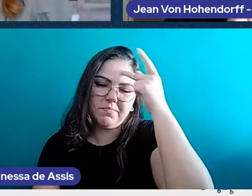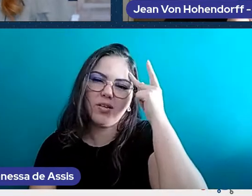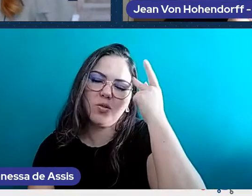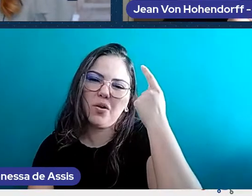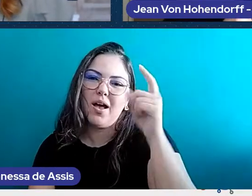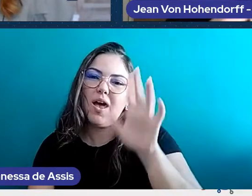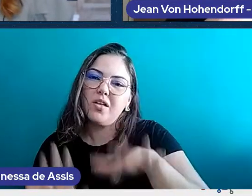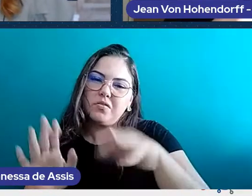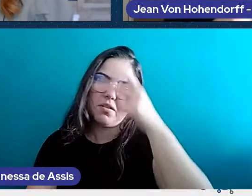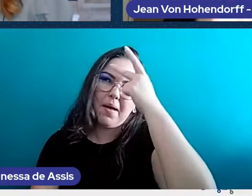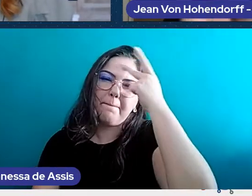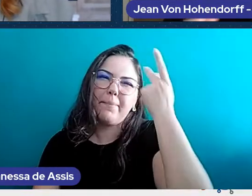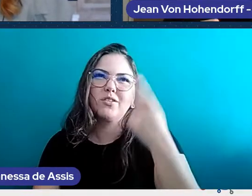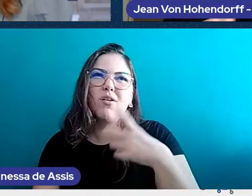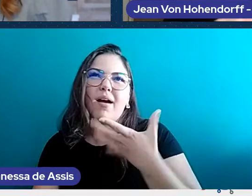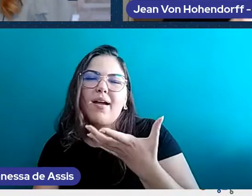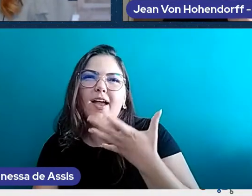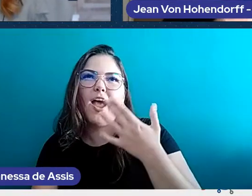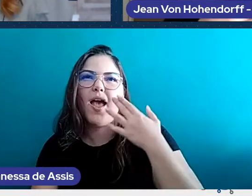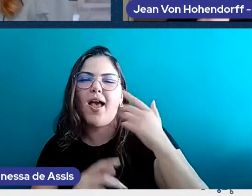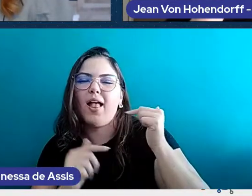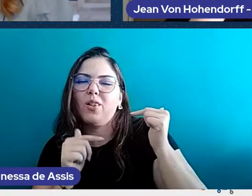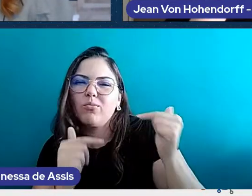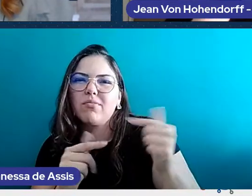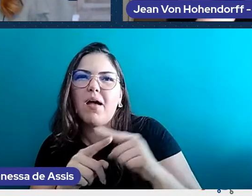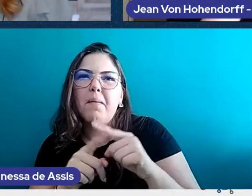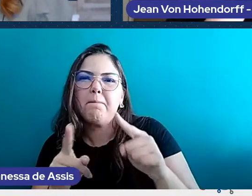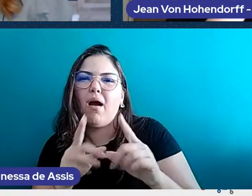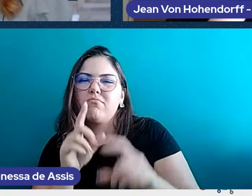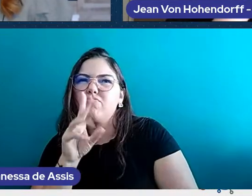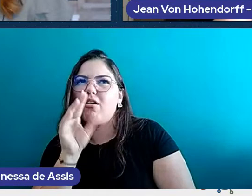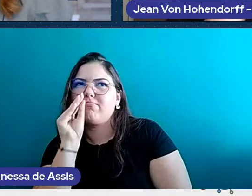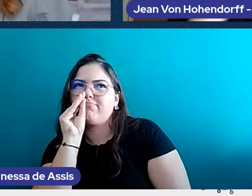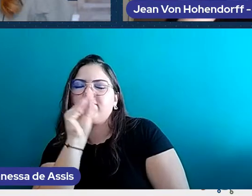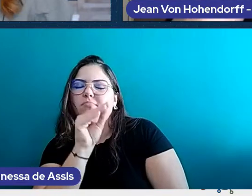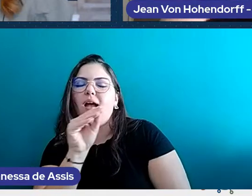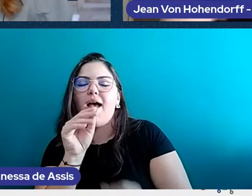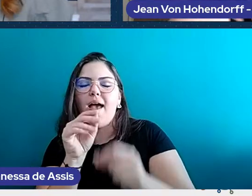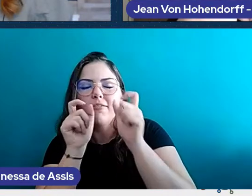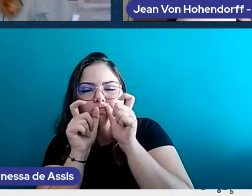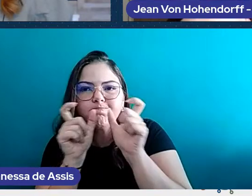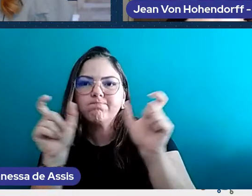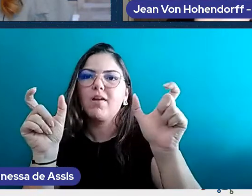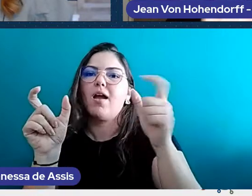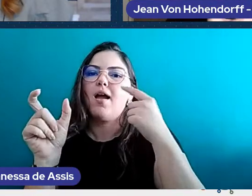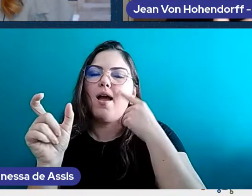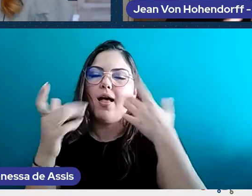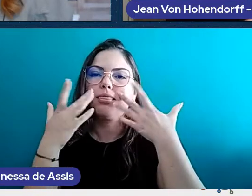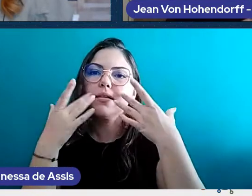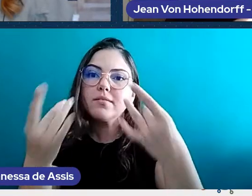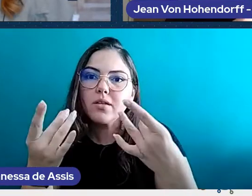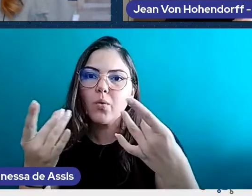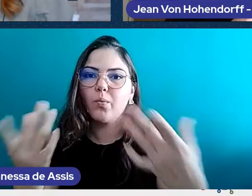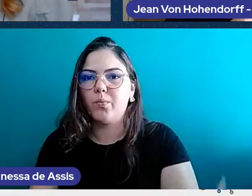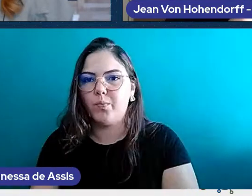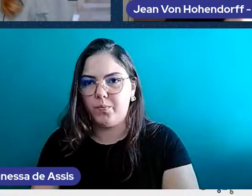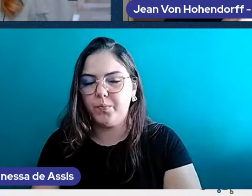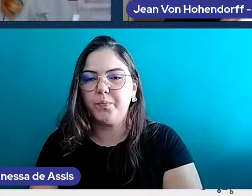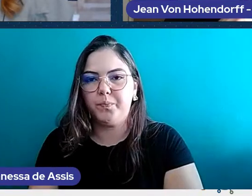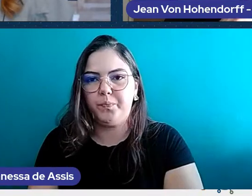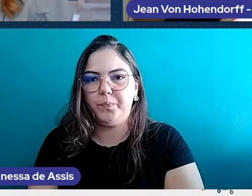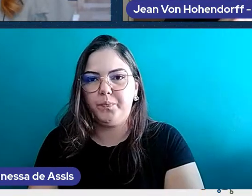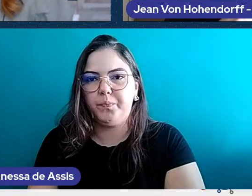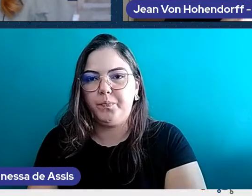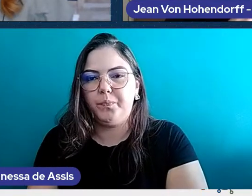ouve. E eu entrei em contato com algo muito interessante, assim, que é a perspectiva que eu tenho adotado, que é